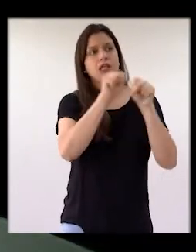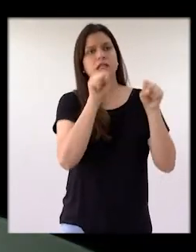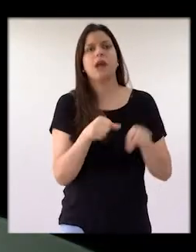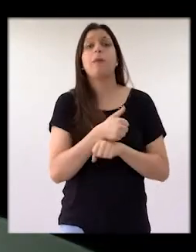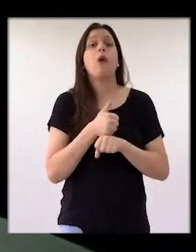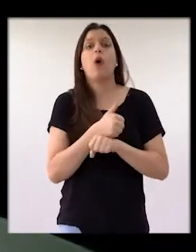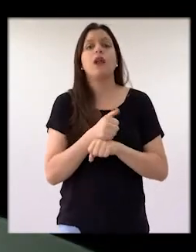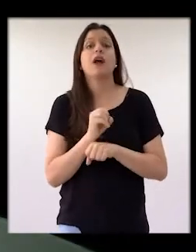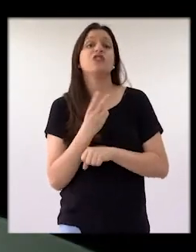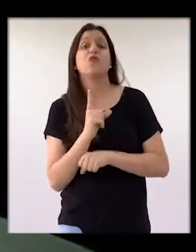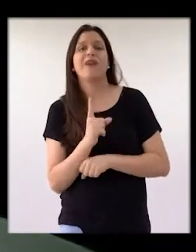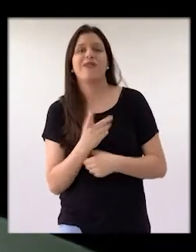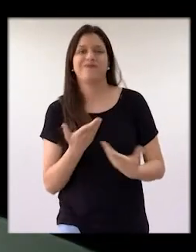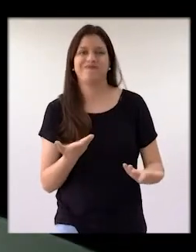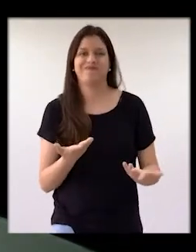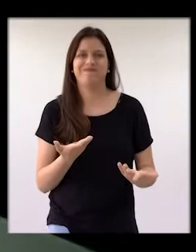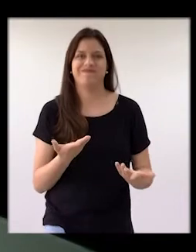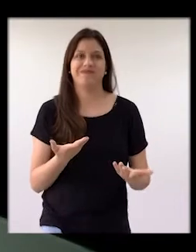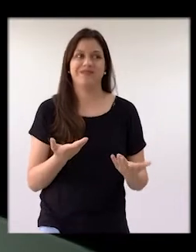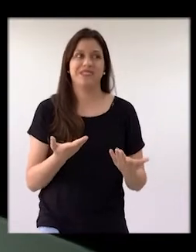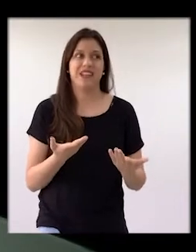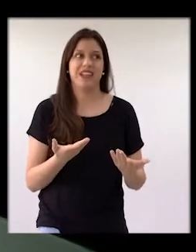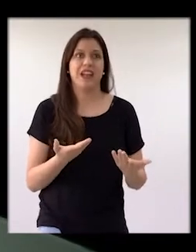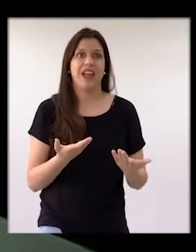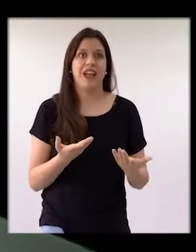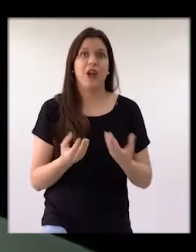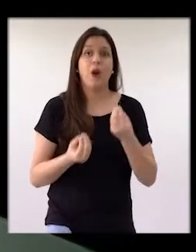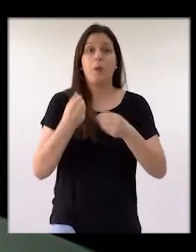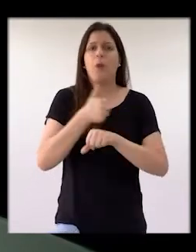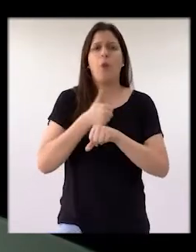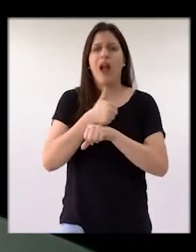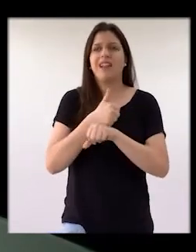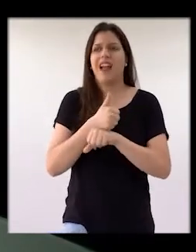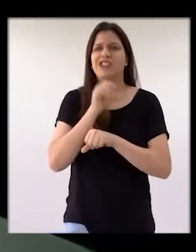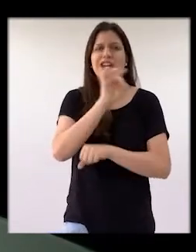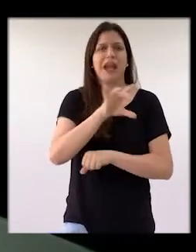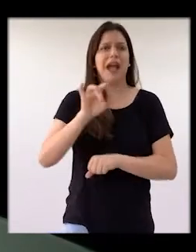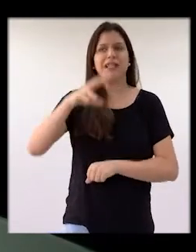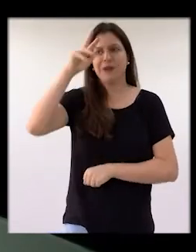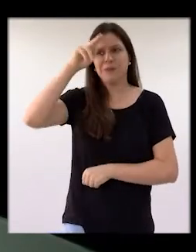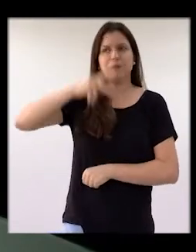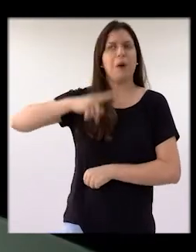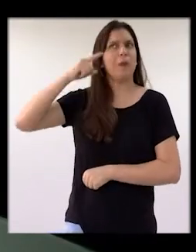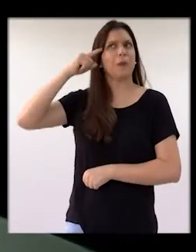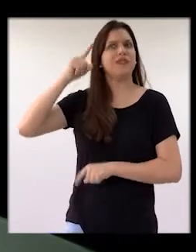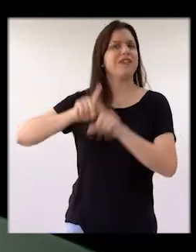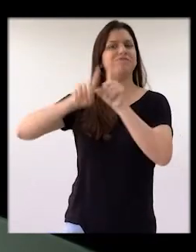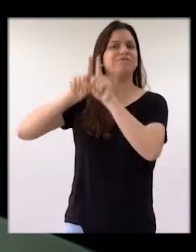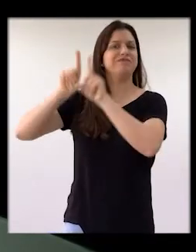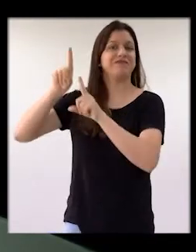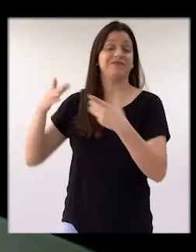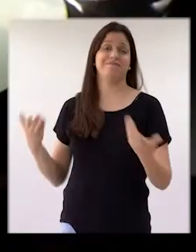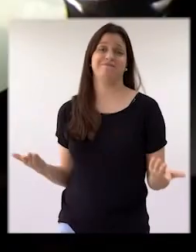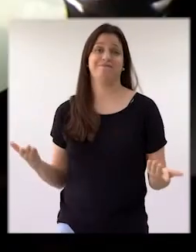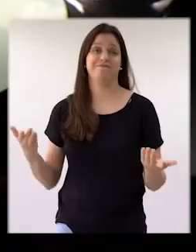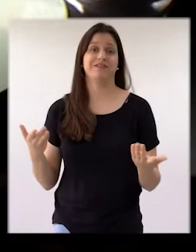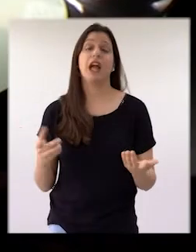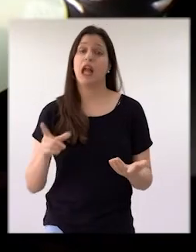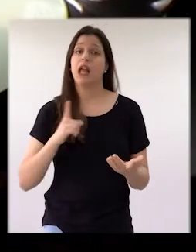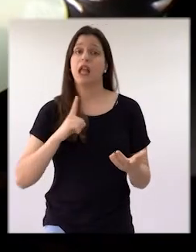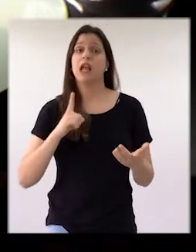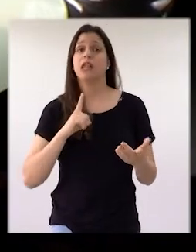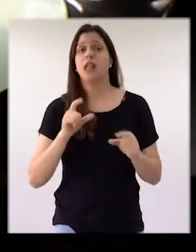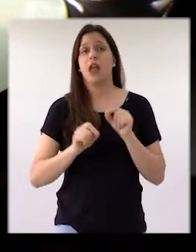indicador de qualidade que diz se um sistema é de qualidade ou não. Até então, a própria qualidade é uma coisa que cada um tem a sua definição. Não